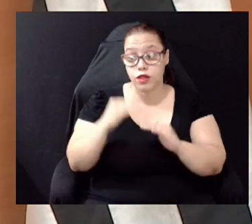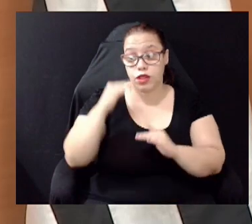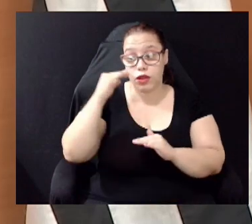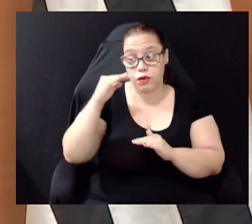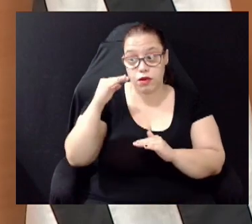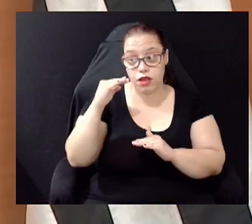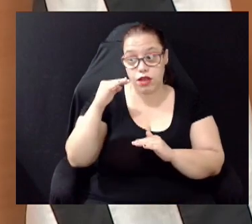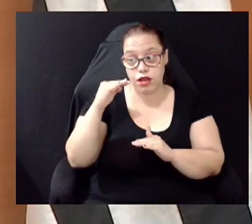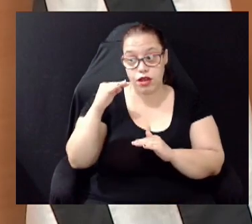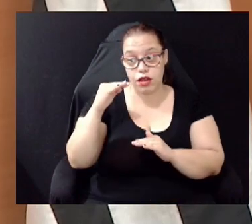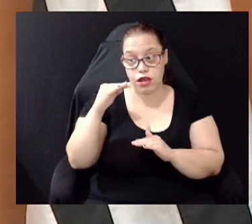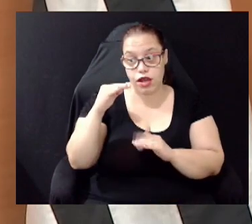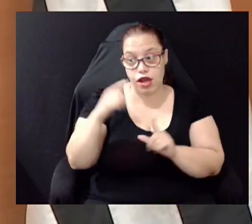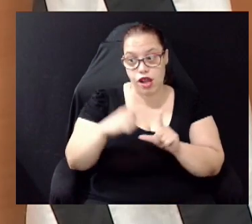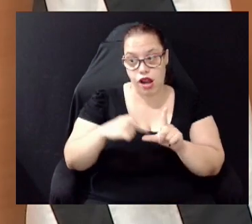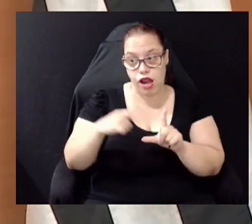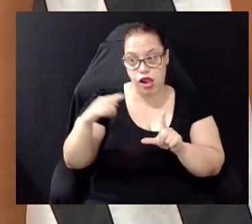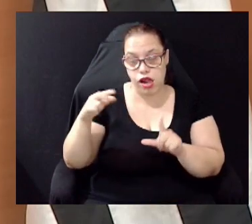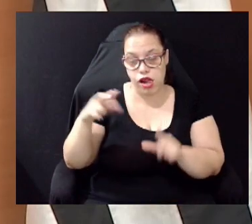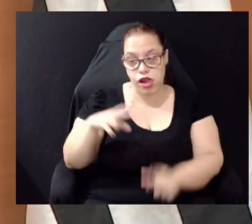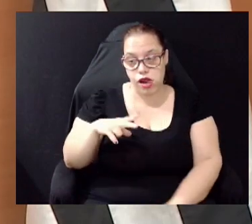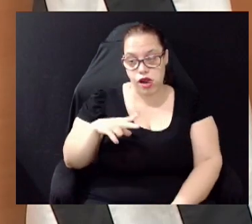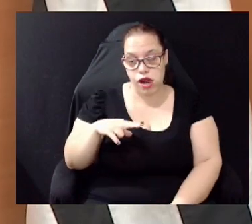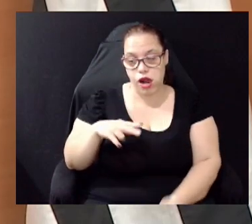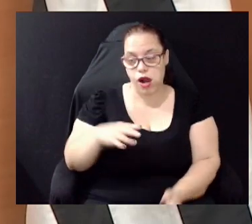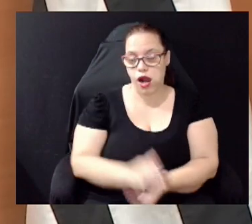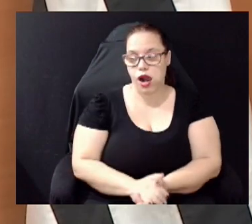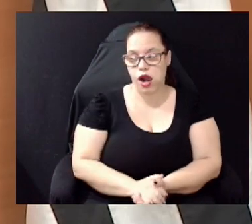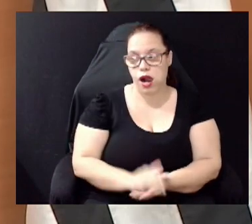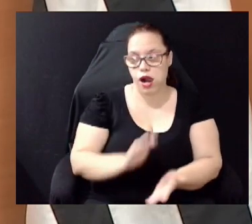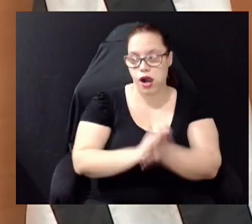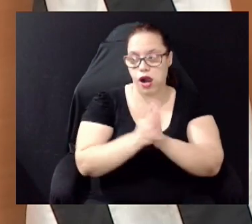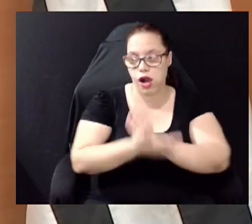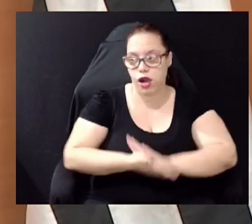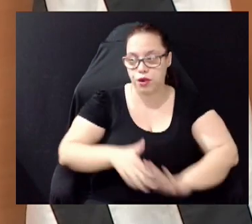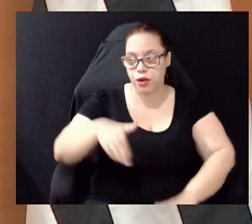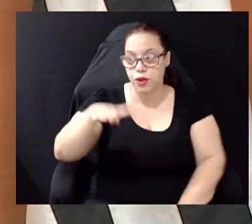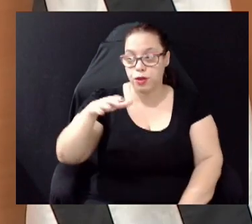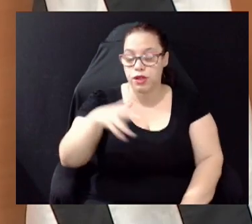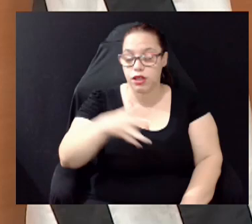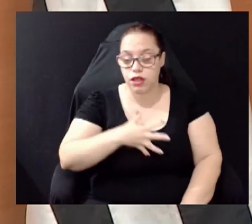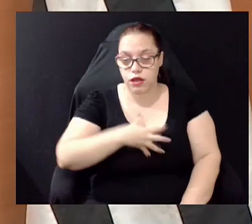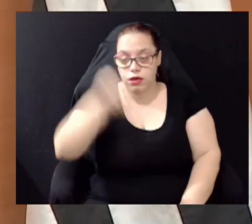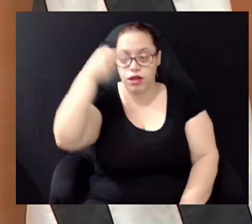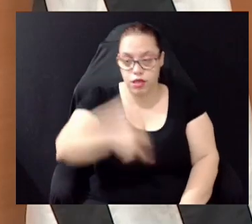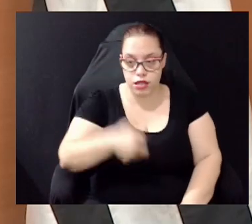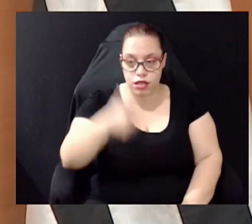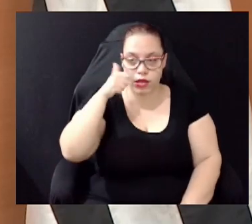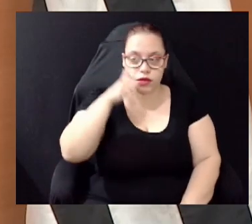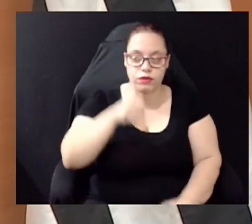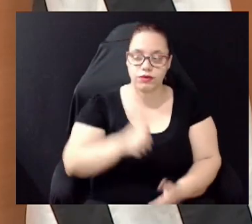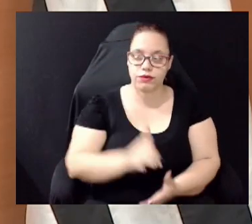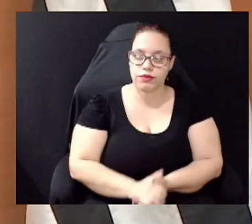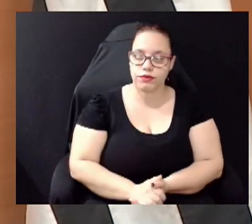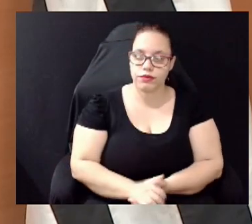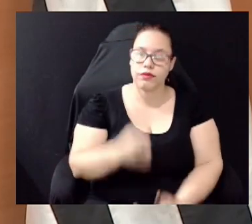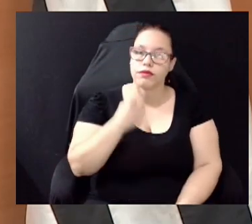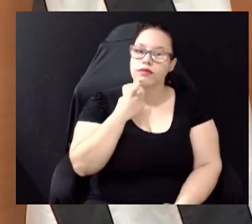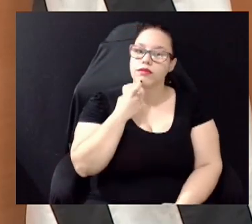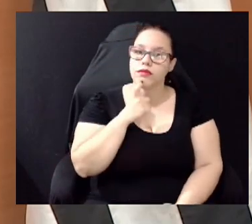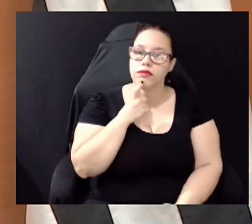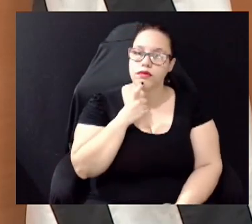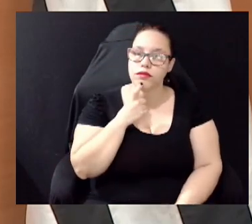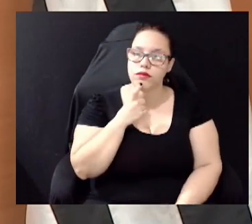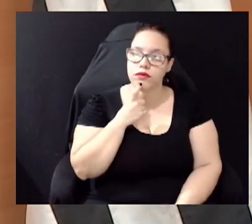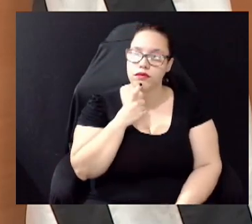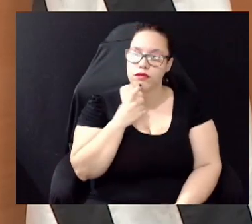que é a particularidade de Campinas que está matando mais as mulheres aqui? E a gente está falando que Campinas teve um processo